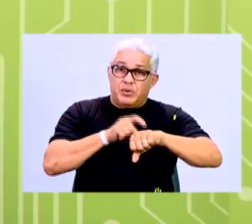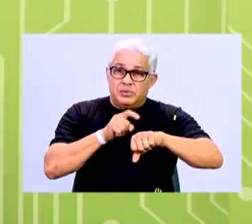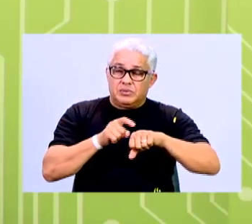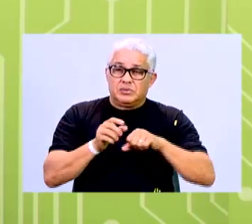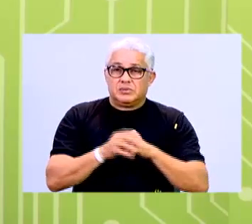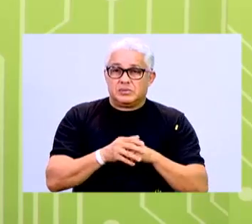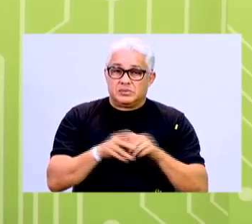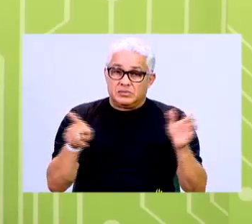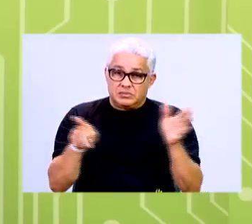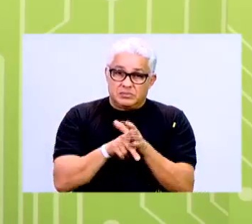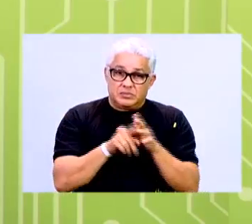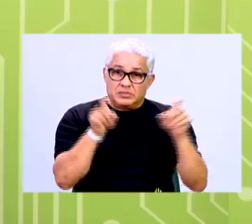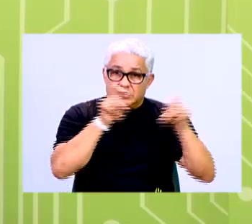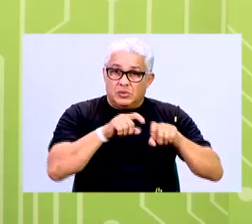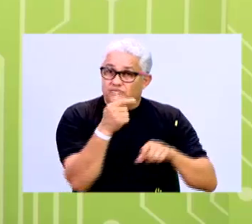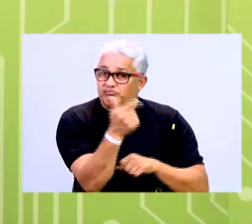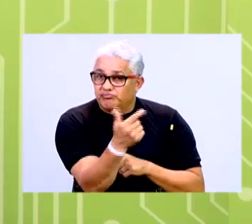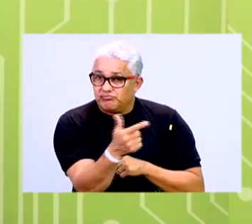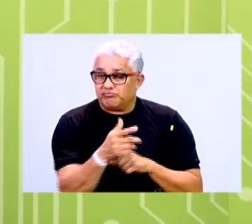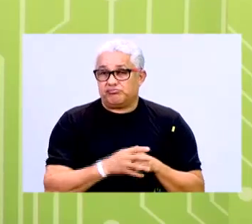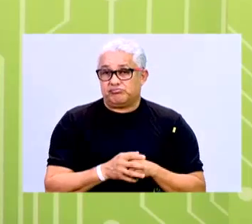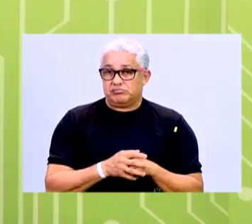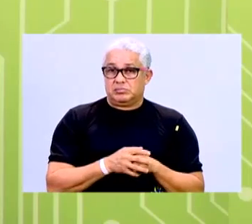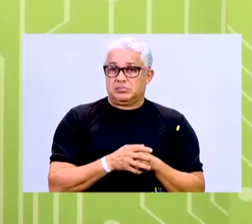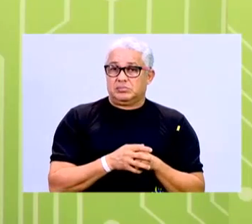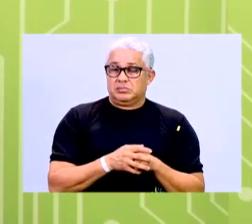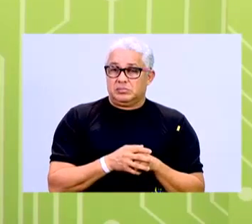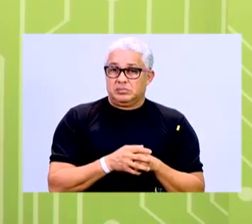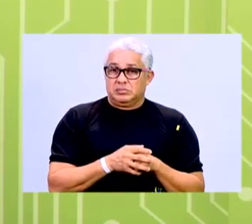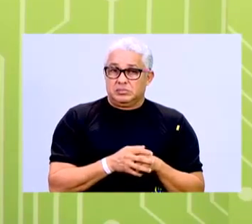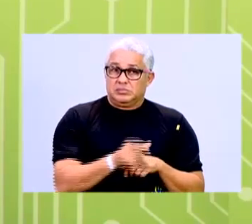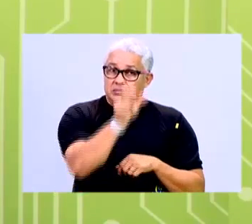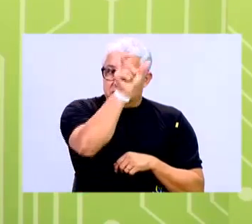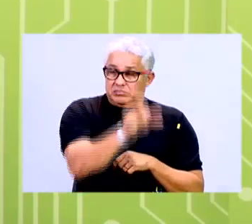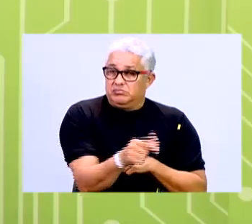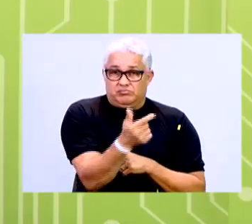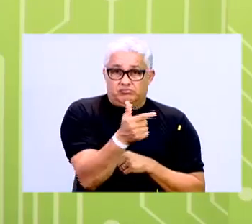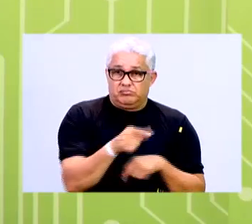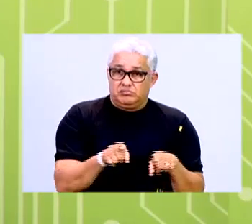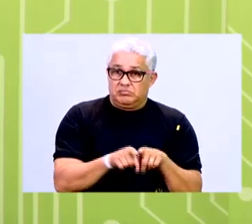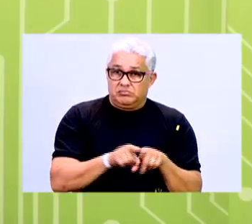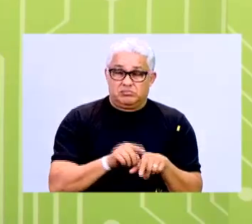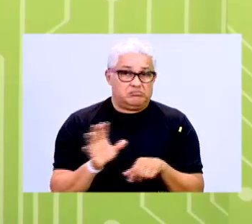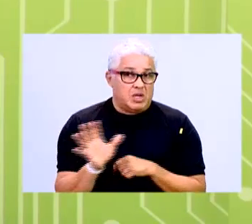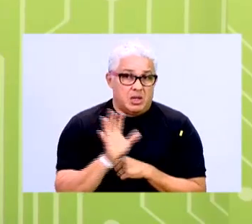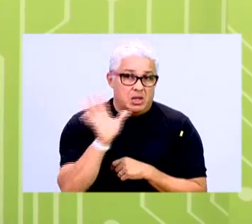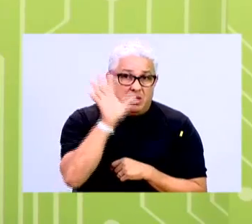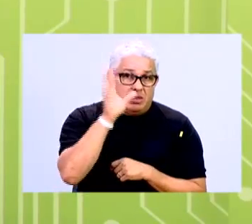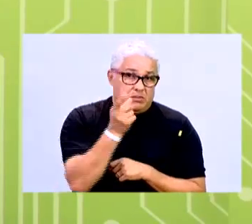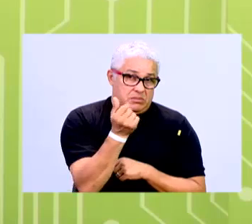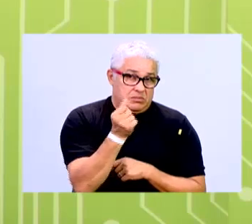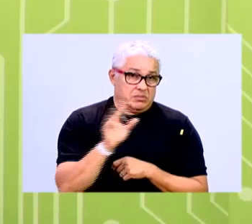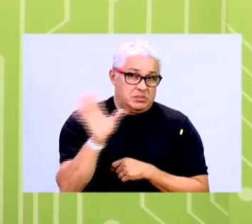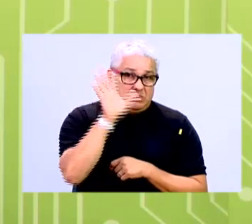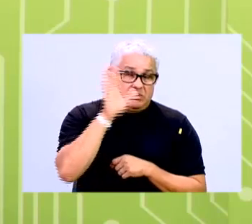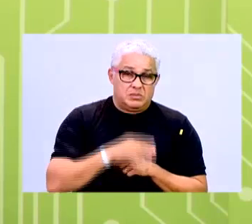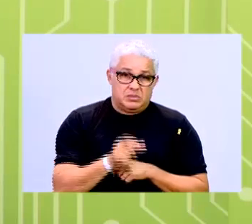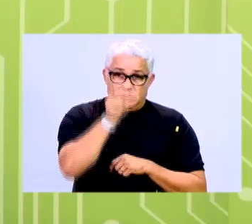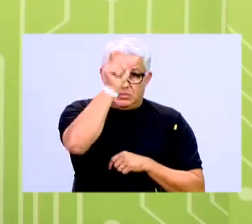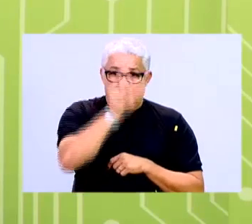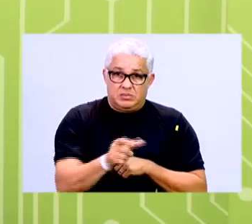hardware não existe ainda, não está aí de posse do próprio cliente, é um preço muito caro que o cliente não vai